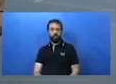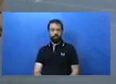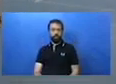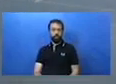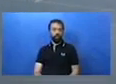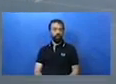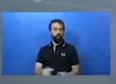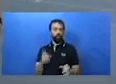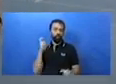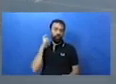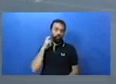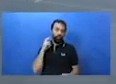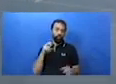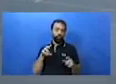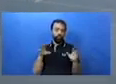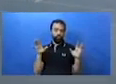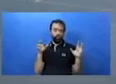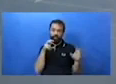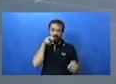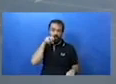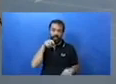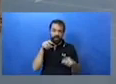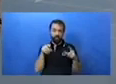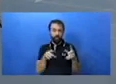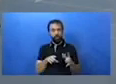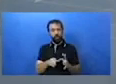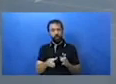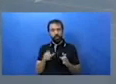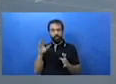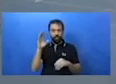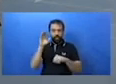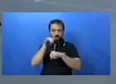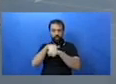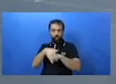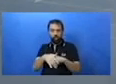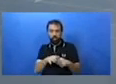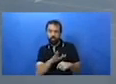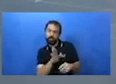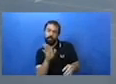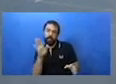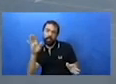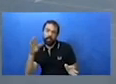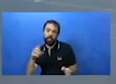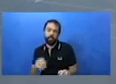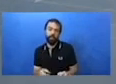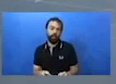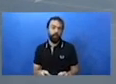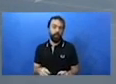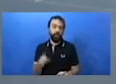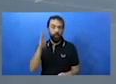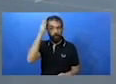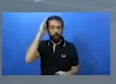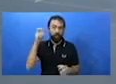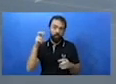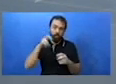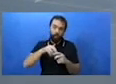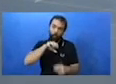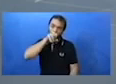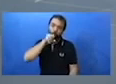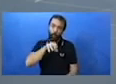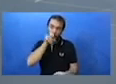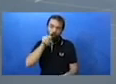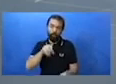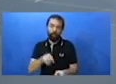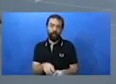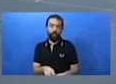O morcego era o vampiro e só de noite saía para sangrar o cavalo com a sua covardia. Sugava o sangue e voava